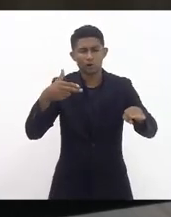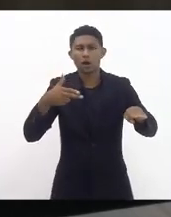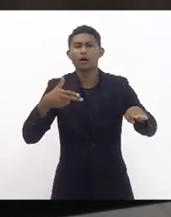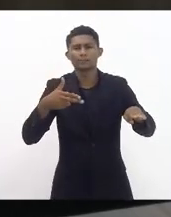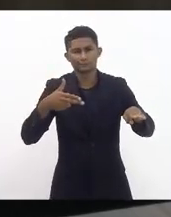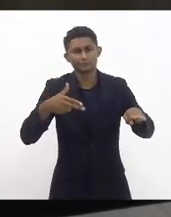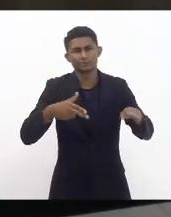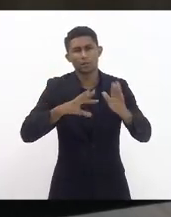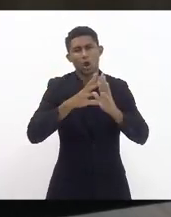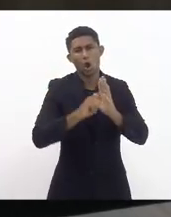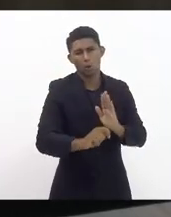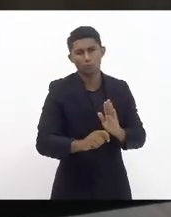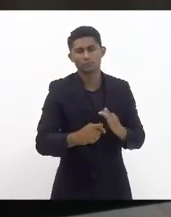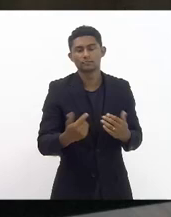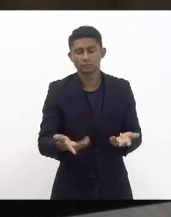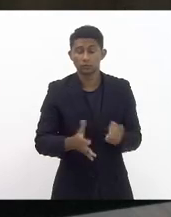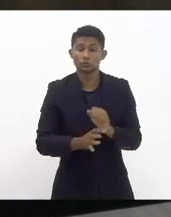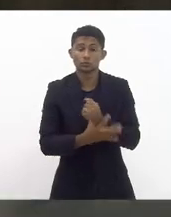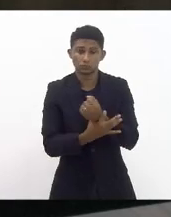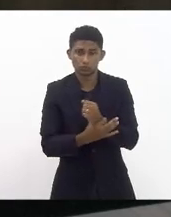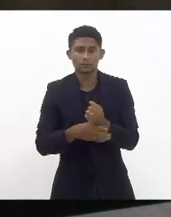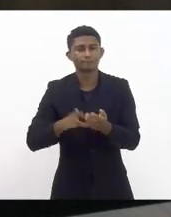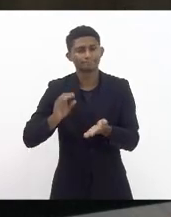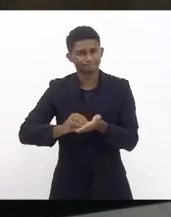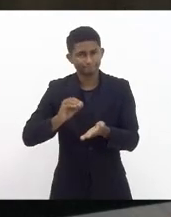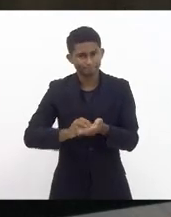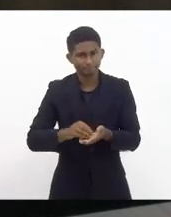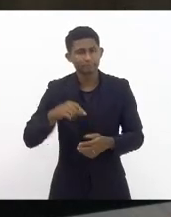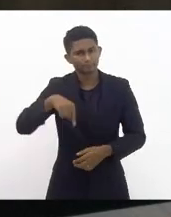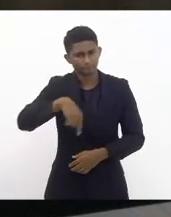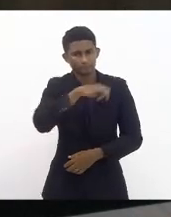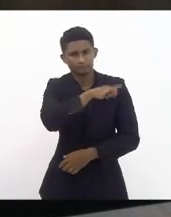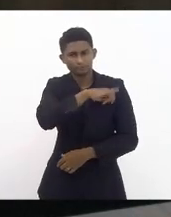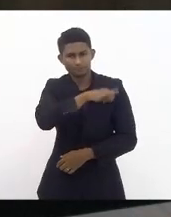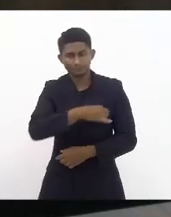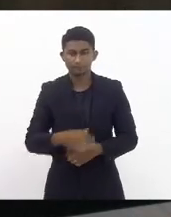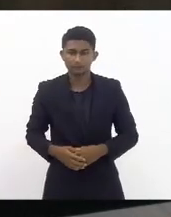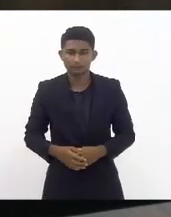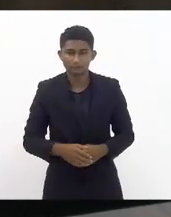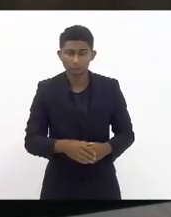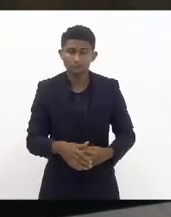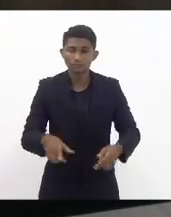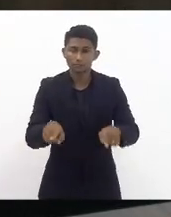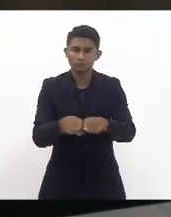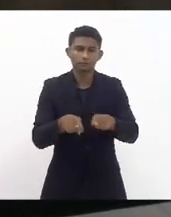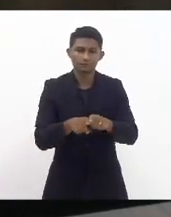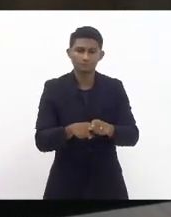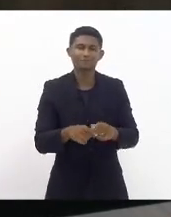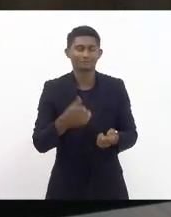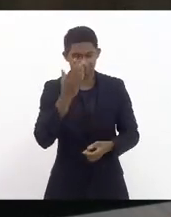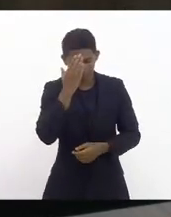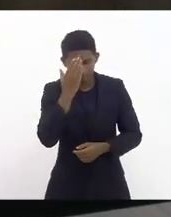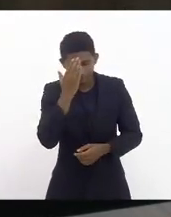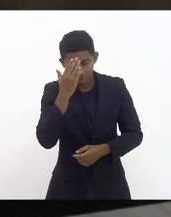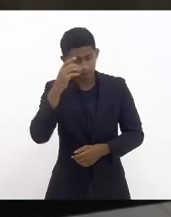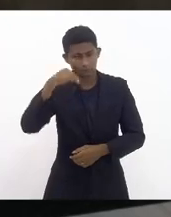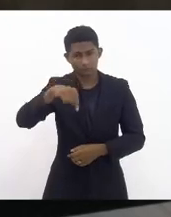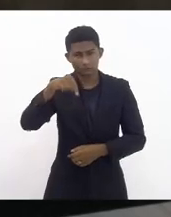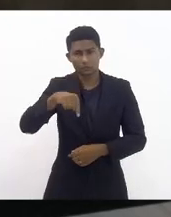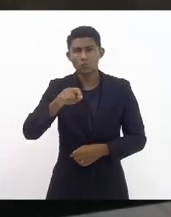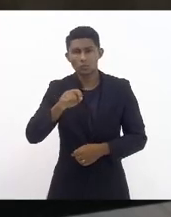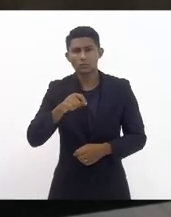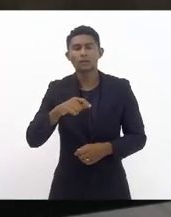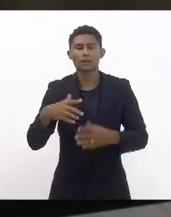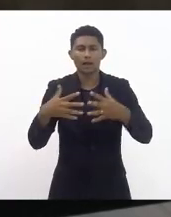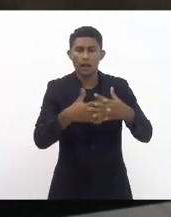de segurança. E, ao mesmo tempo, como decorrência desse processo constante e continuado de roubo